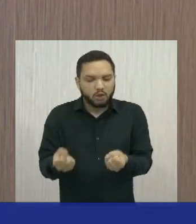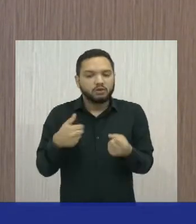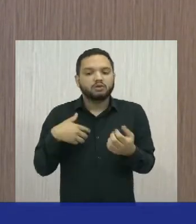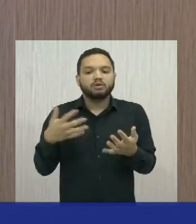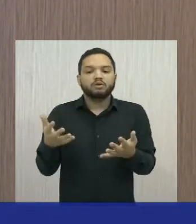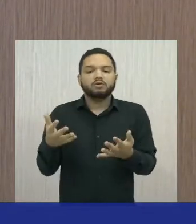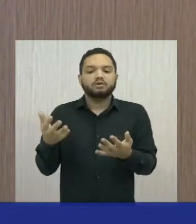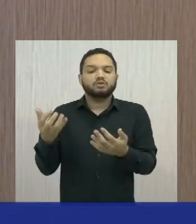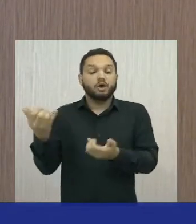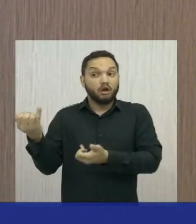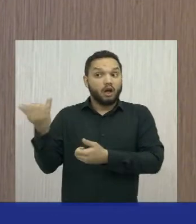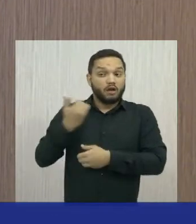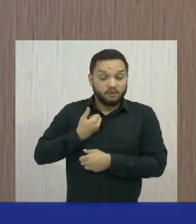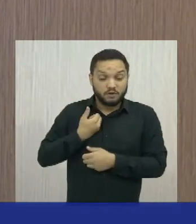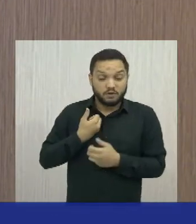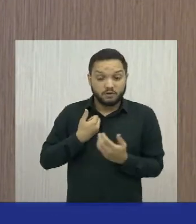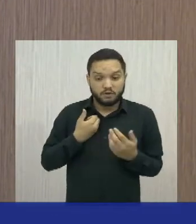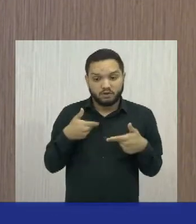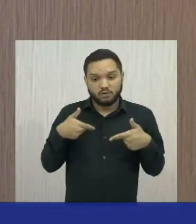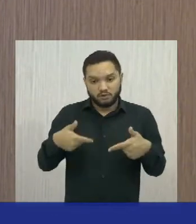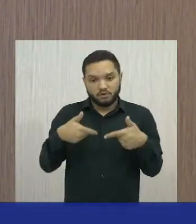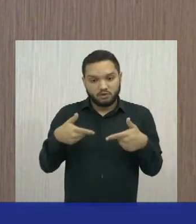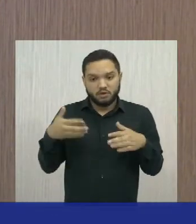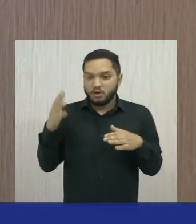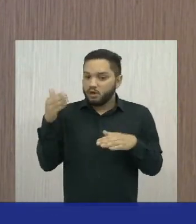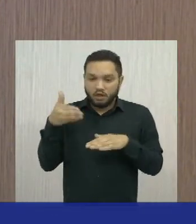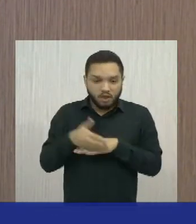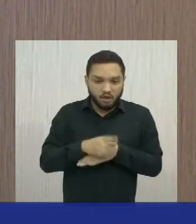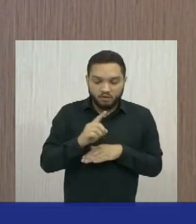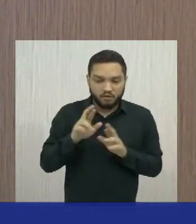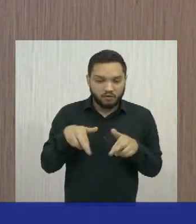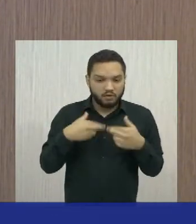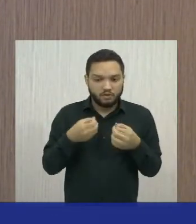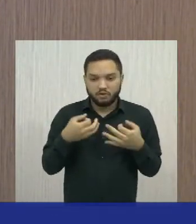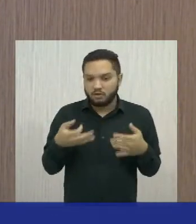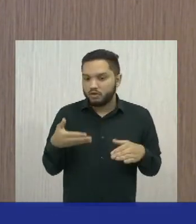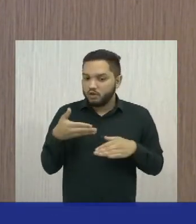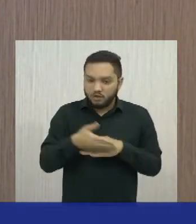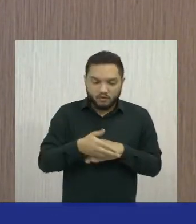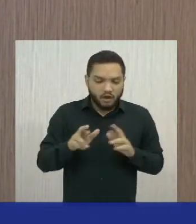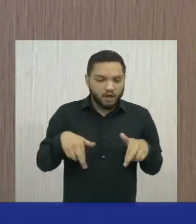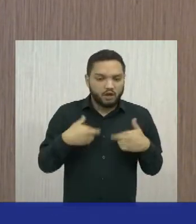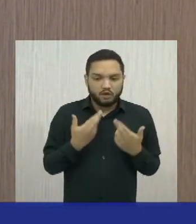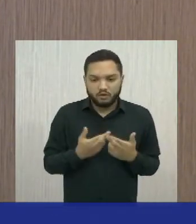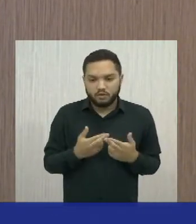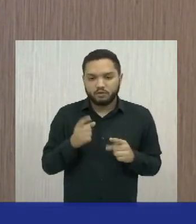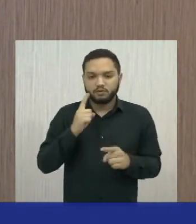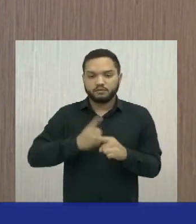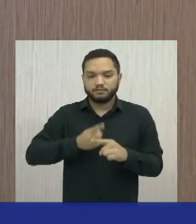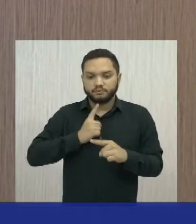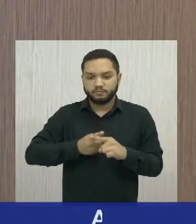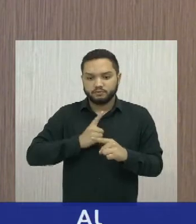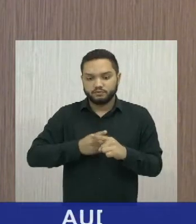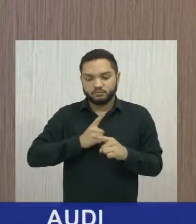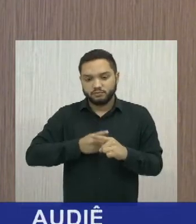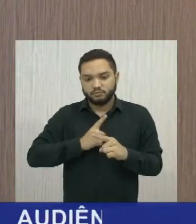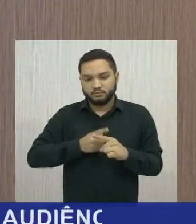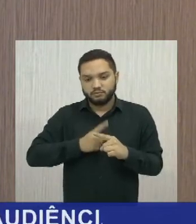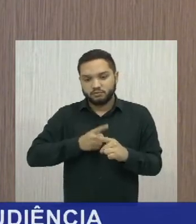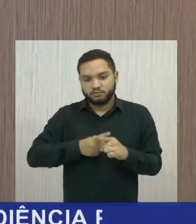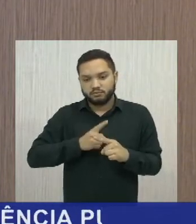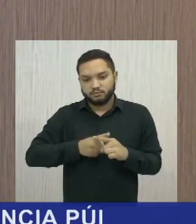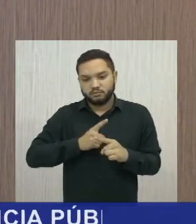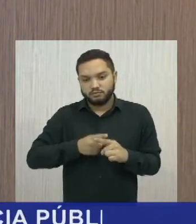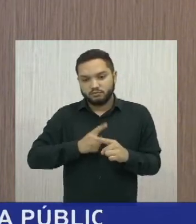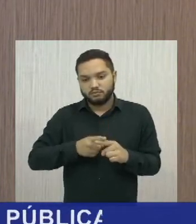essa informação de que o movimento não participaria da audiência, não participaria da reunião, em função de ter essa compreensão que